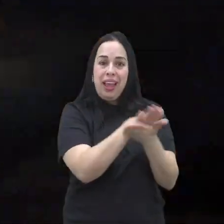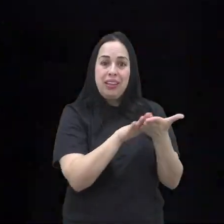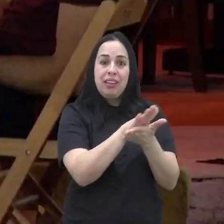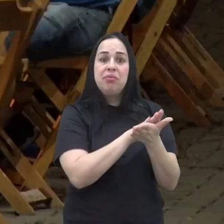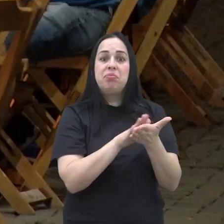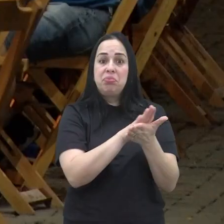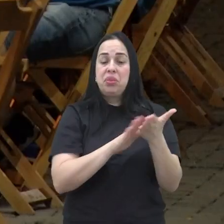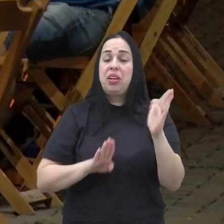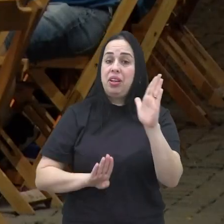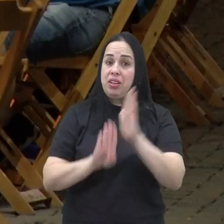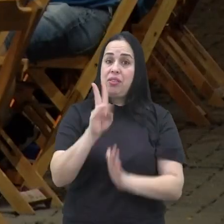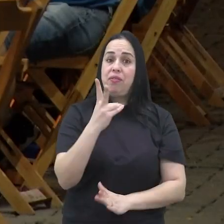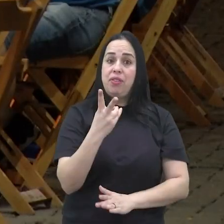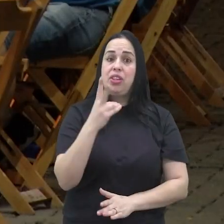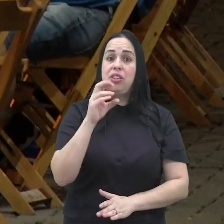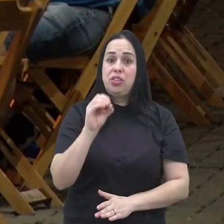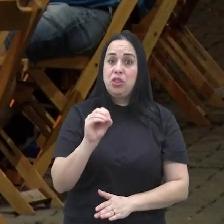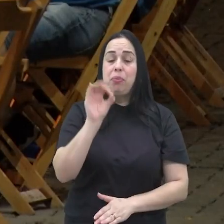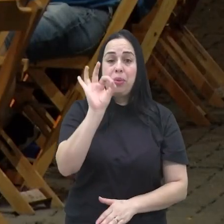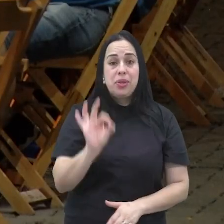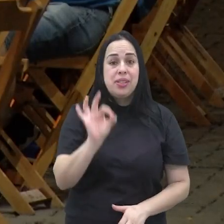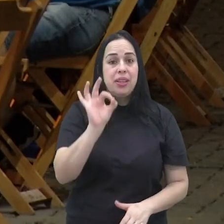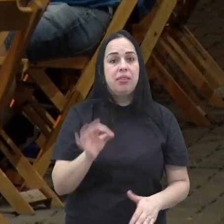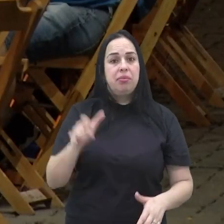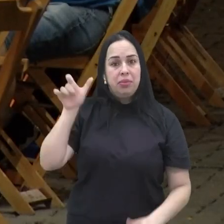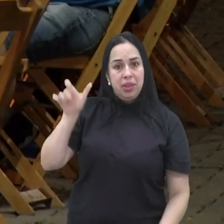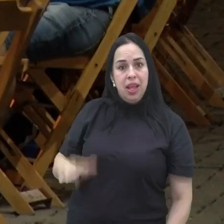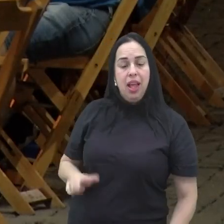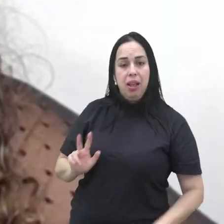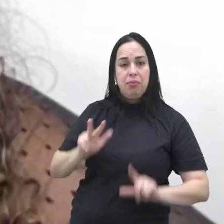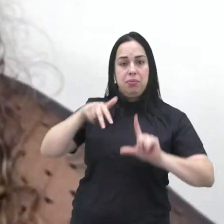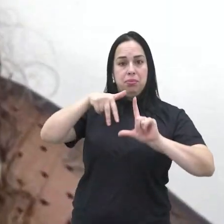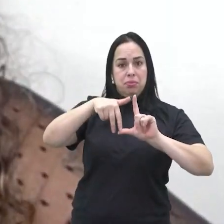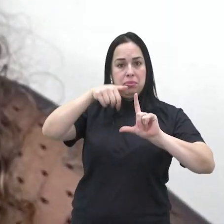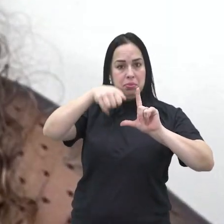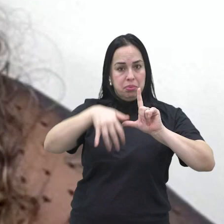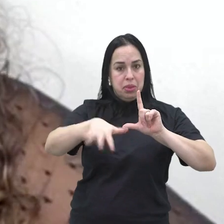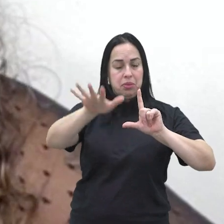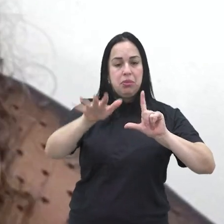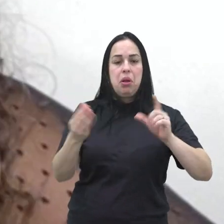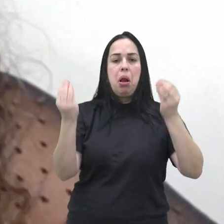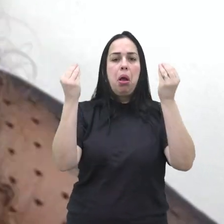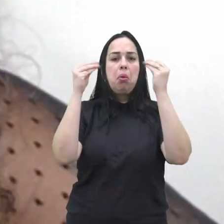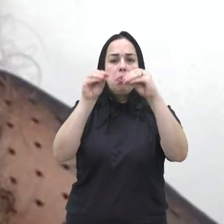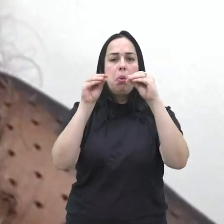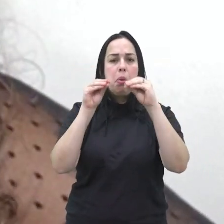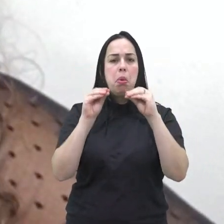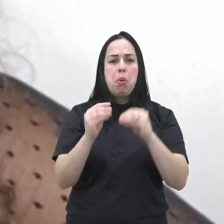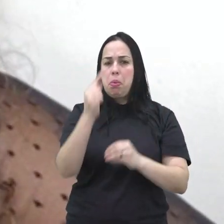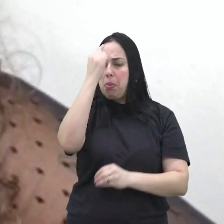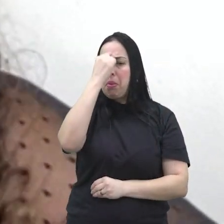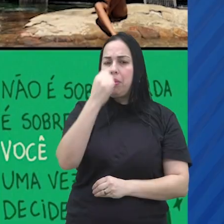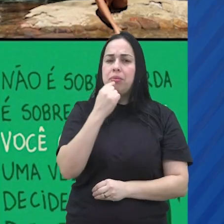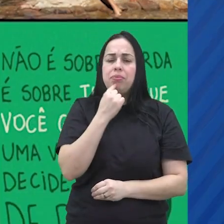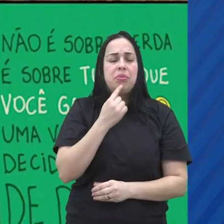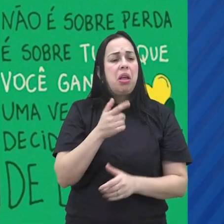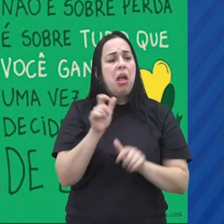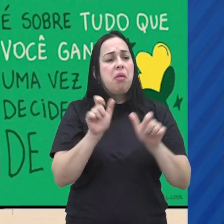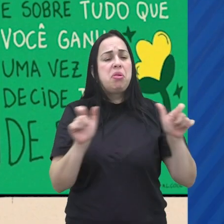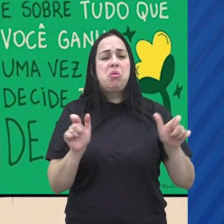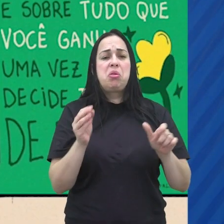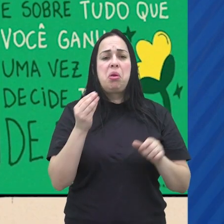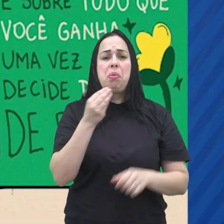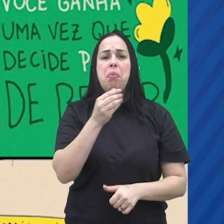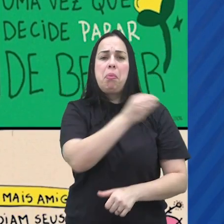álcool cresceu 220% em 2023. Júlia é uma criadora de conteúdo sobre o assunto e criou